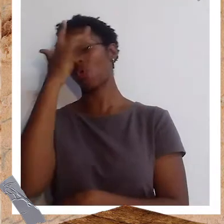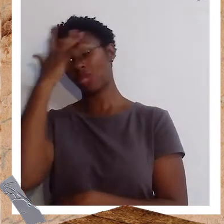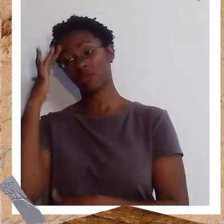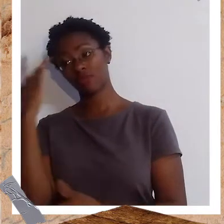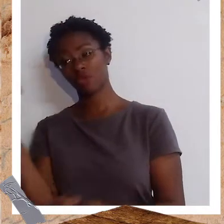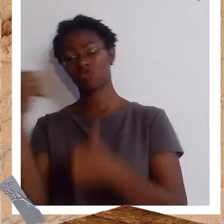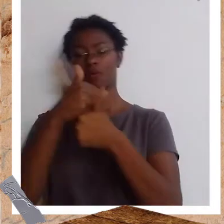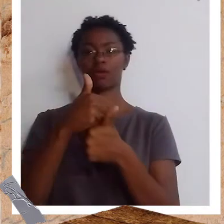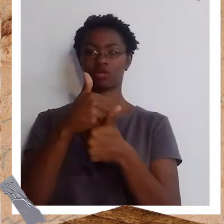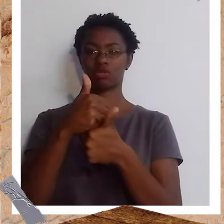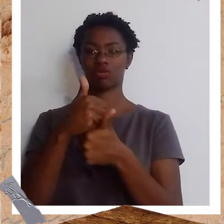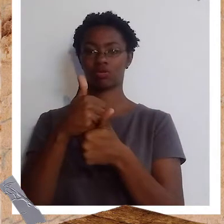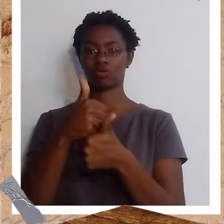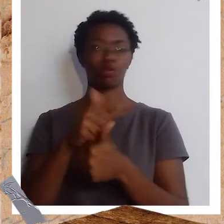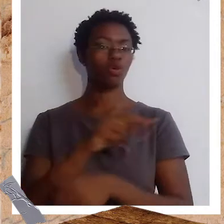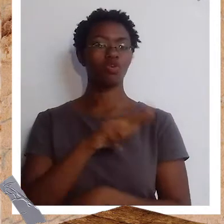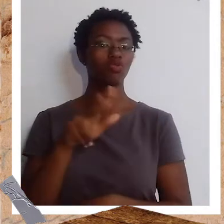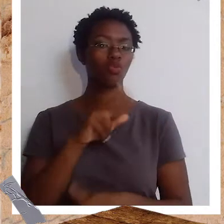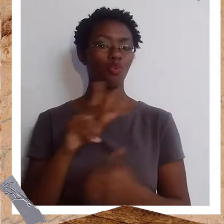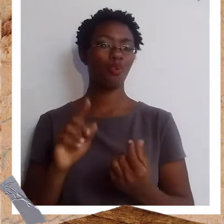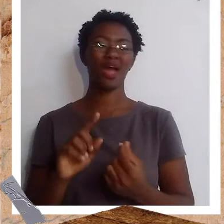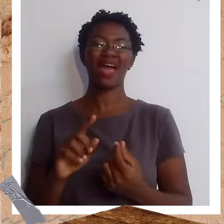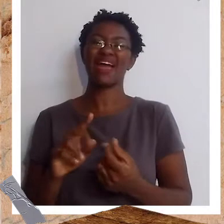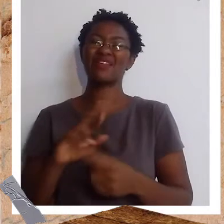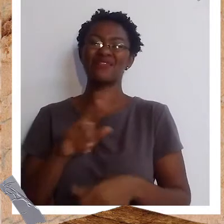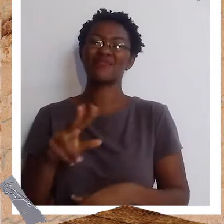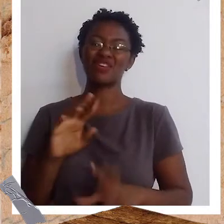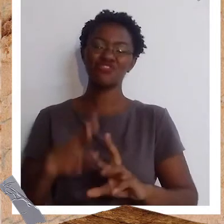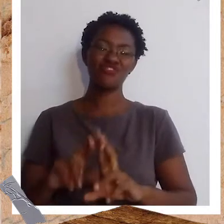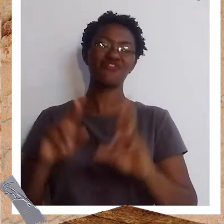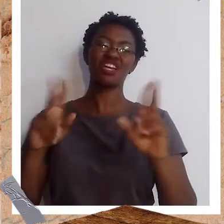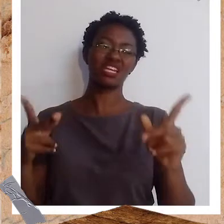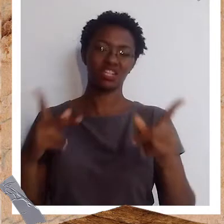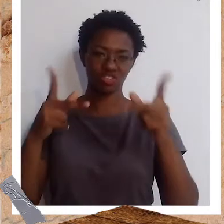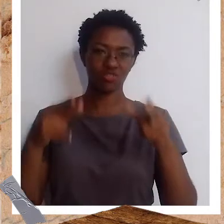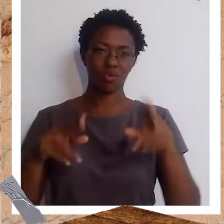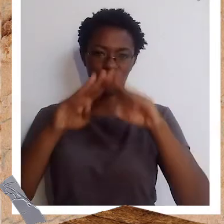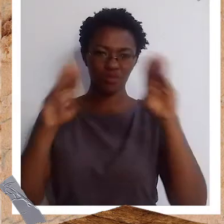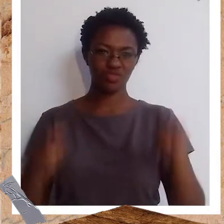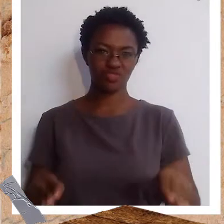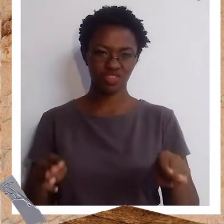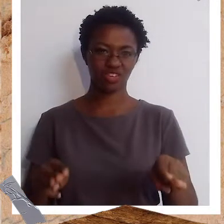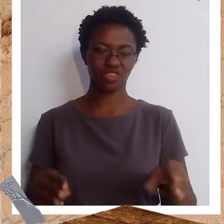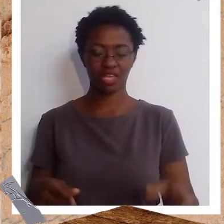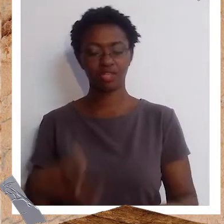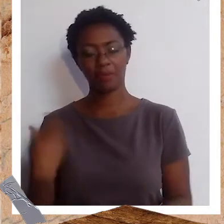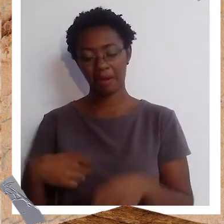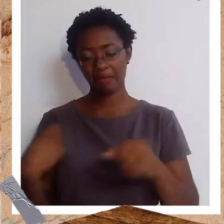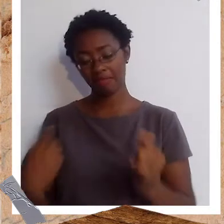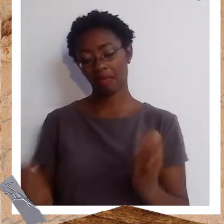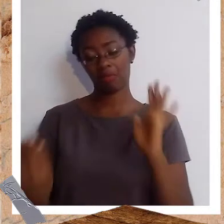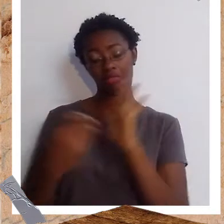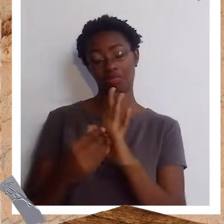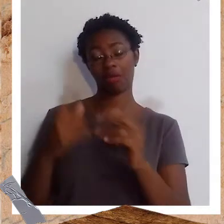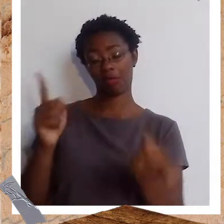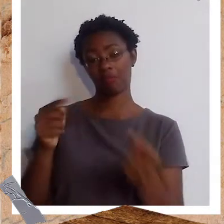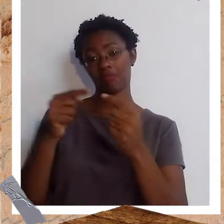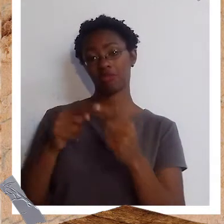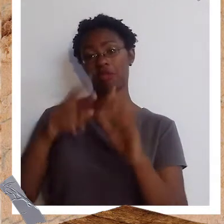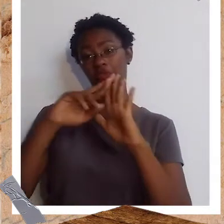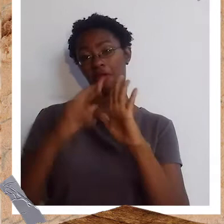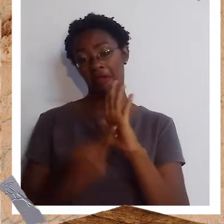pessoas, isso não é distante do que a gente vive nos museus também, né? De caber numa pauta, de caber numa